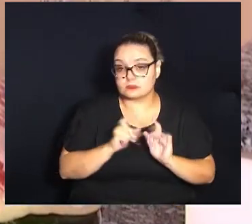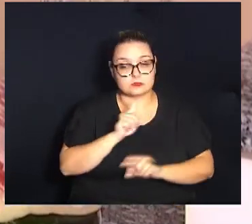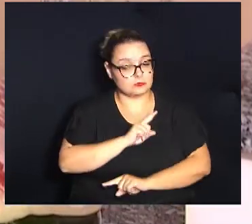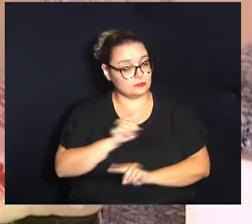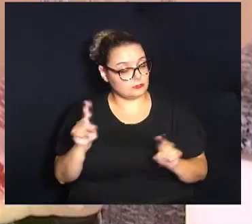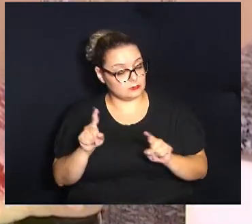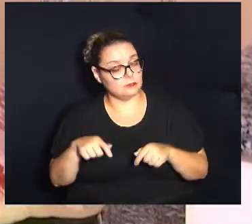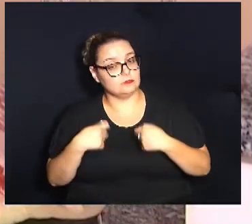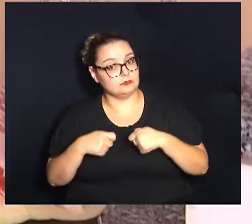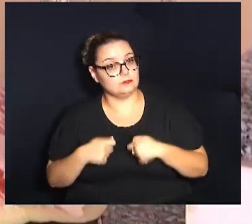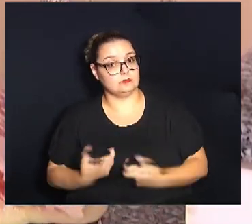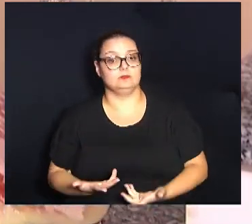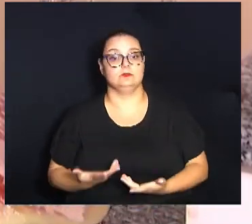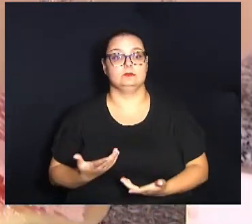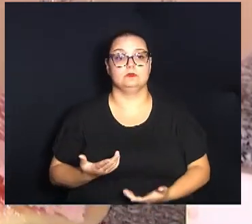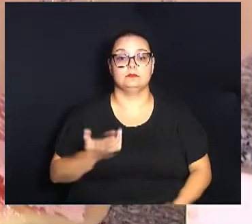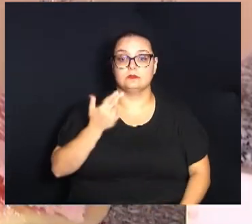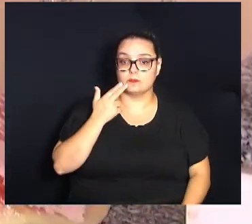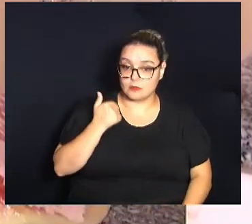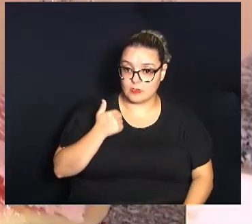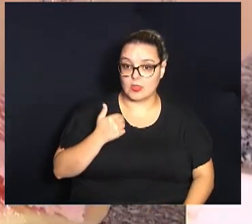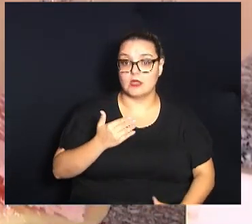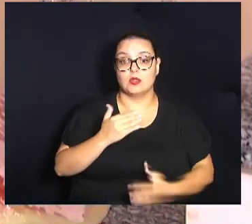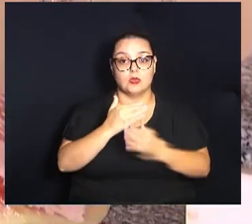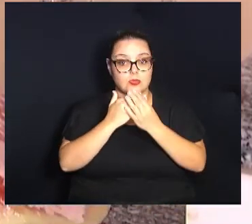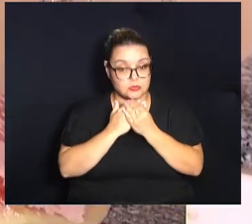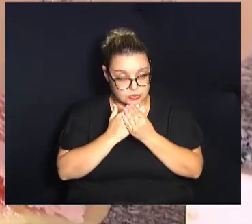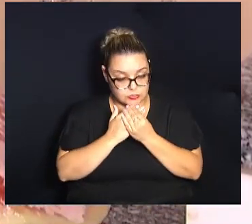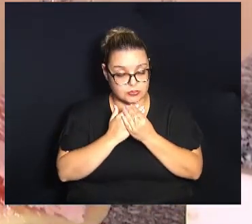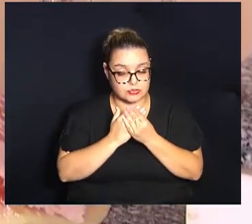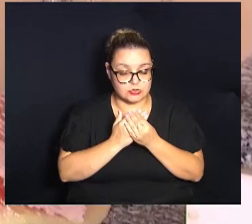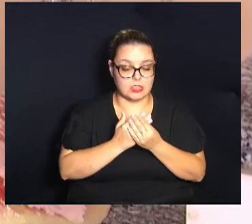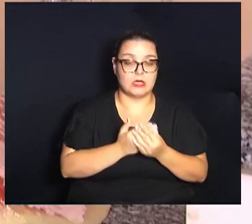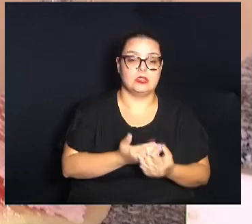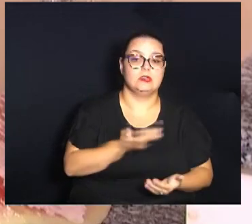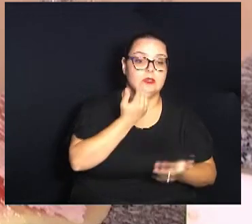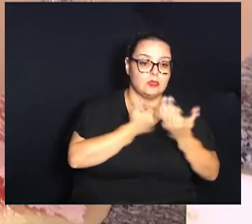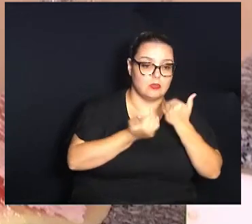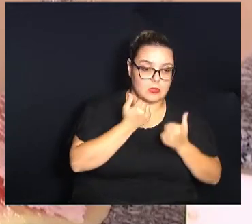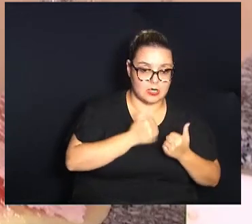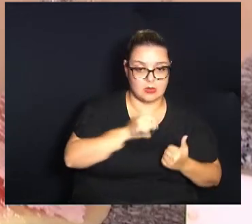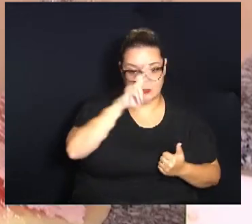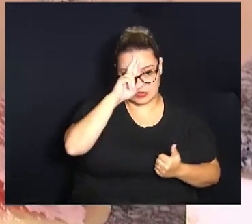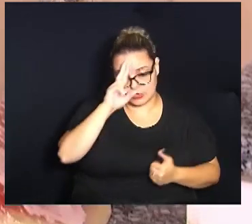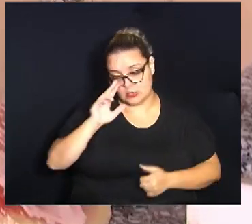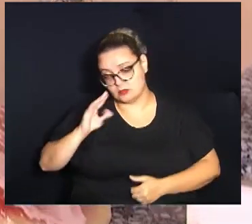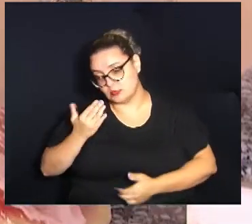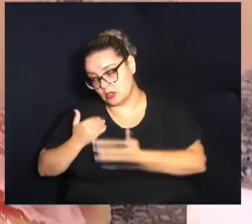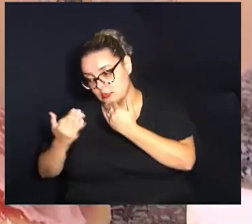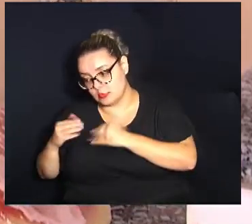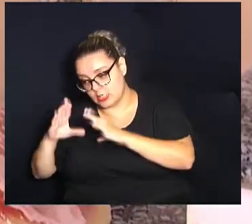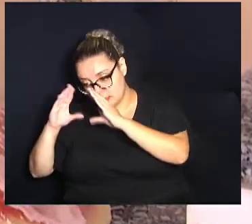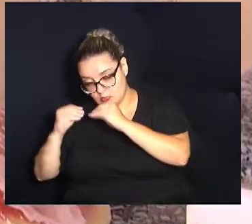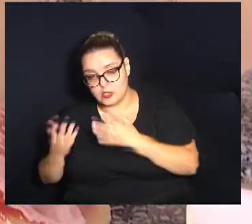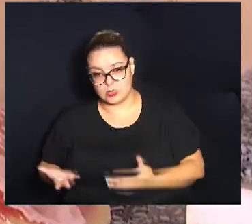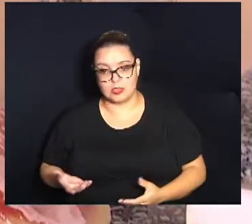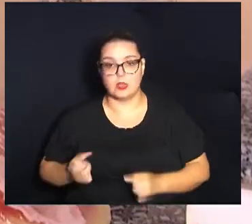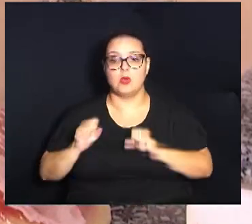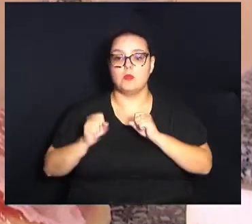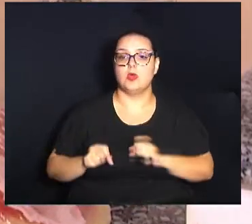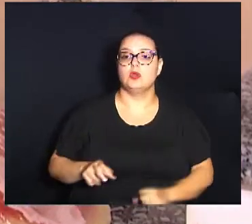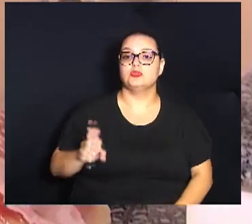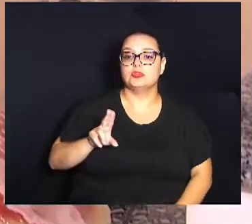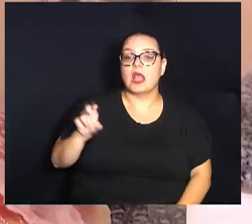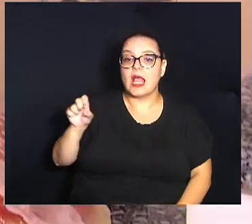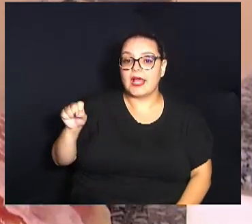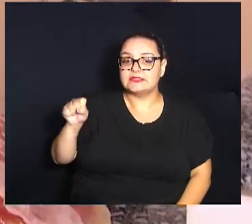nos nutrir. Por isso, os lanches entre as refeições são muito importantes. A gente pode usar a cenoura, né?